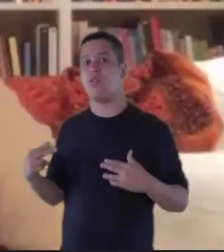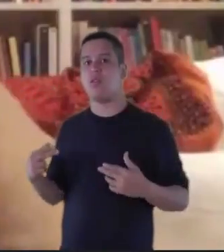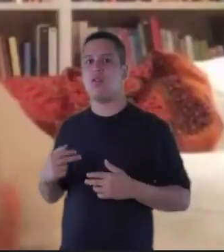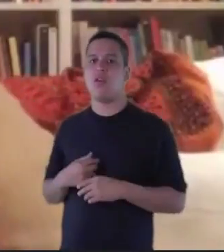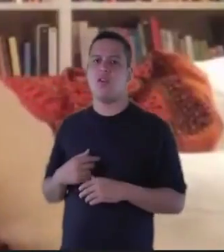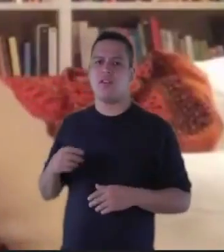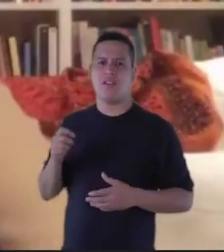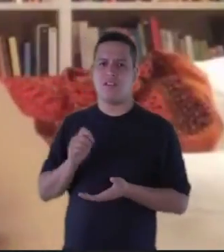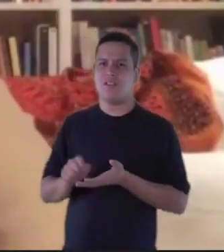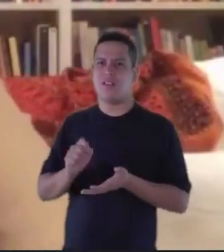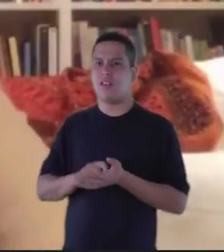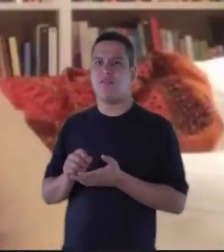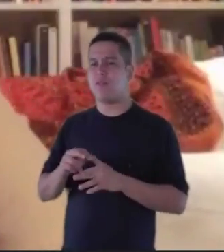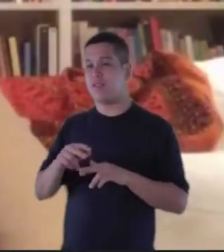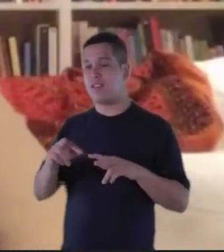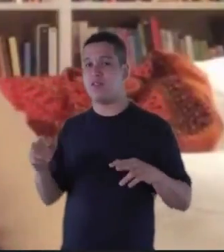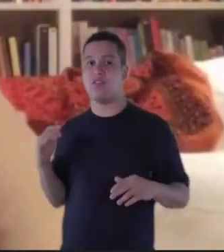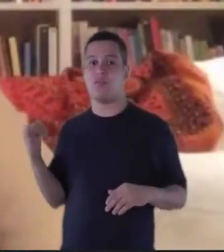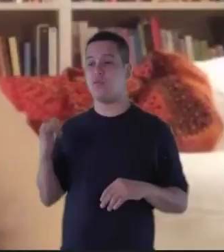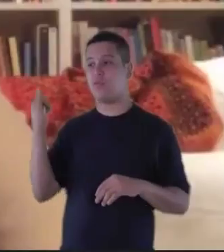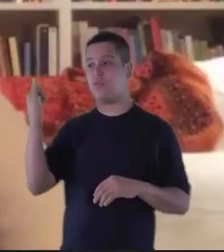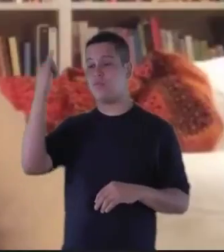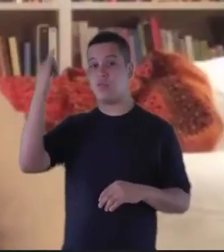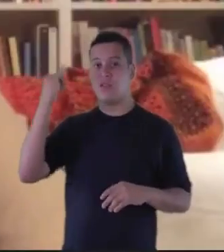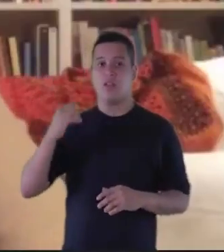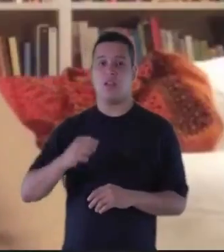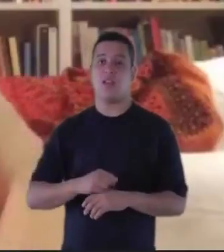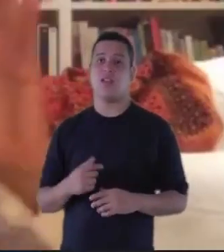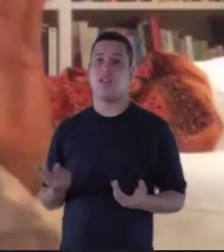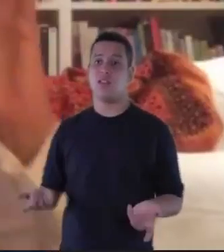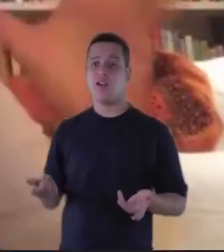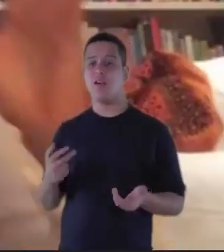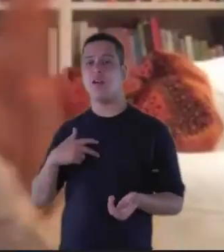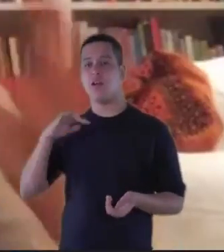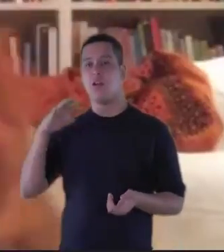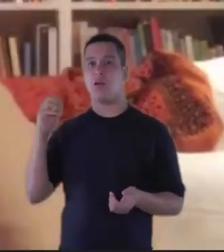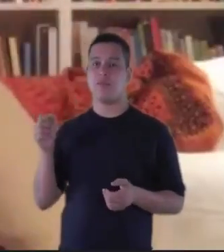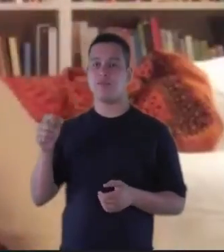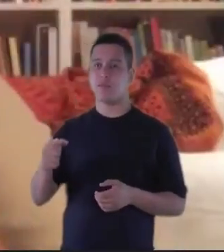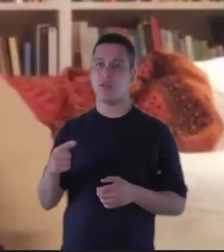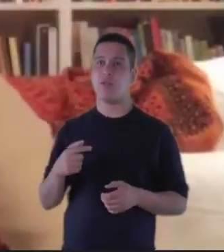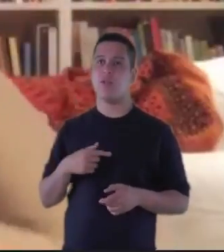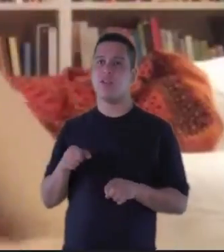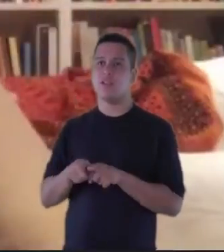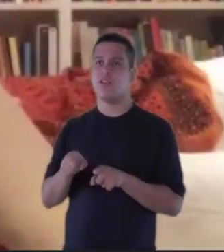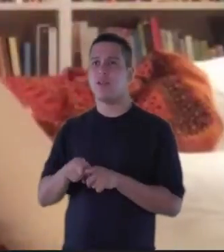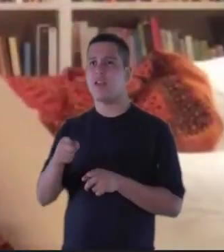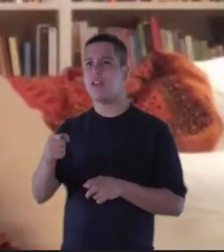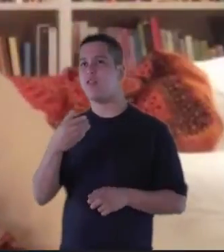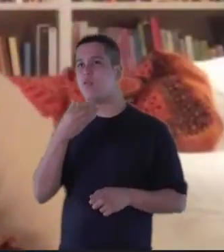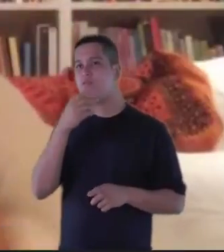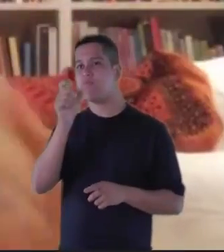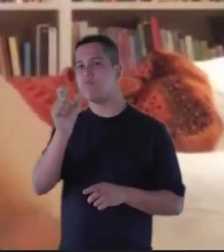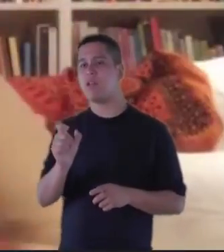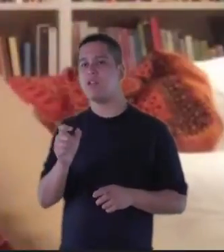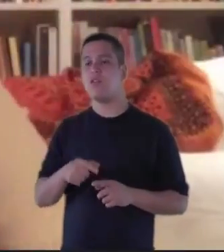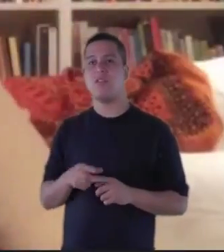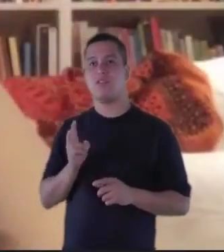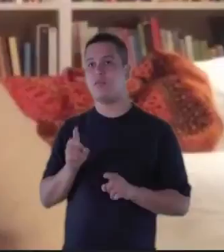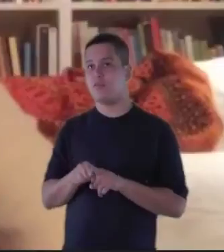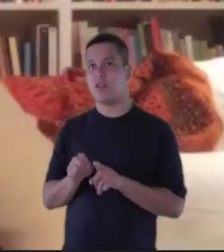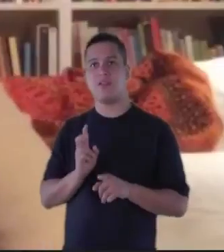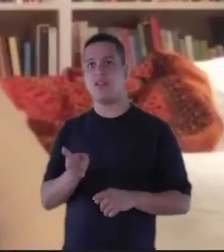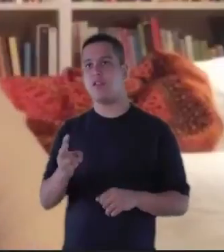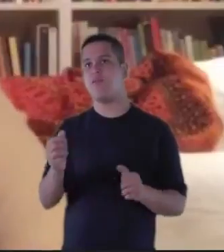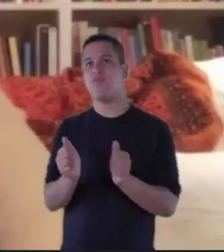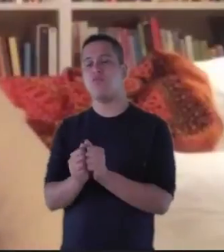umas novelas loucas, e foi isso, assim, ele também era um cara muito próximo dos filhos, um tio muito